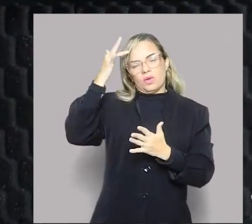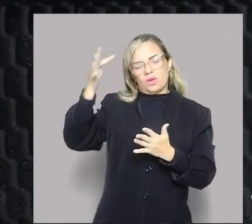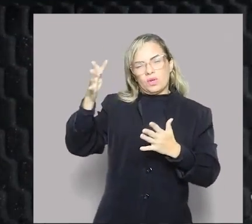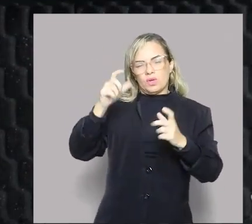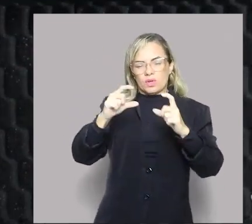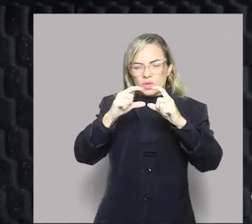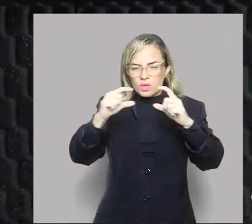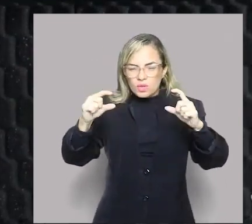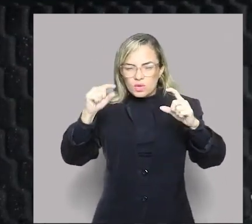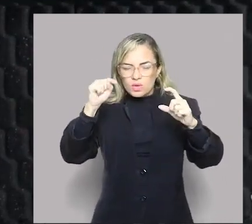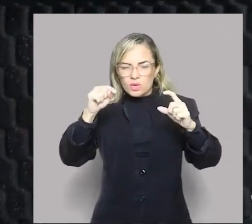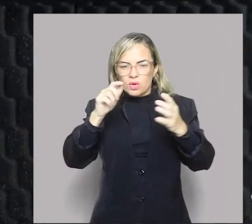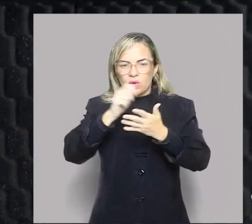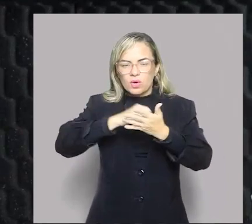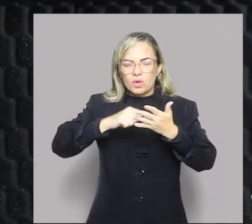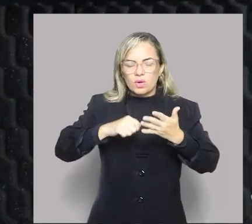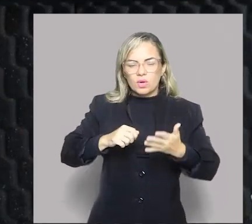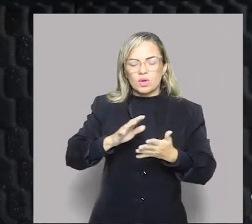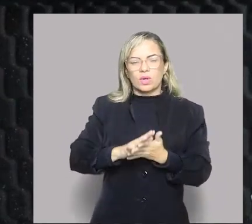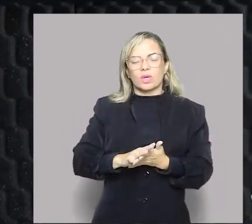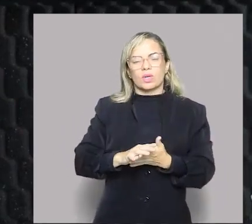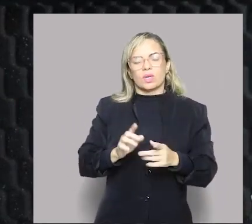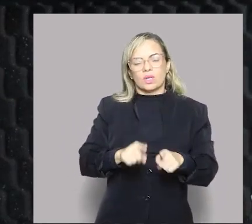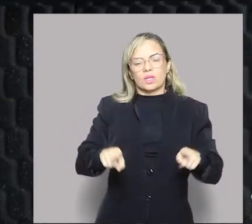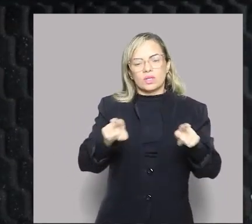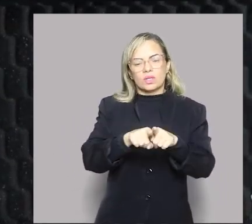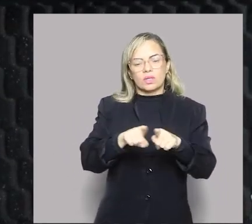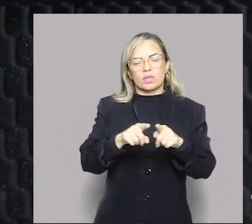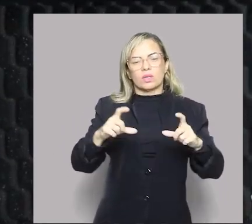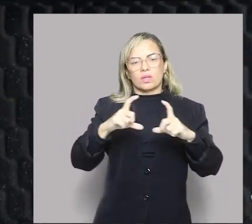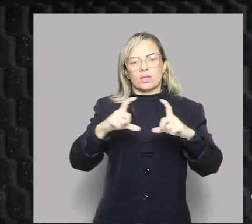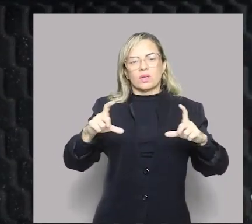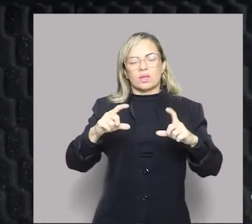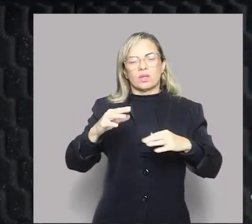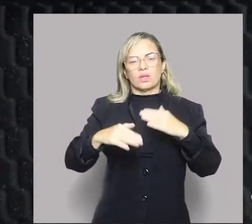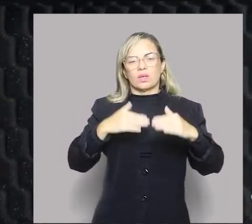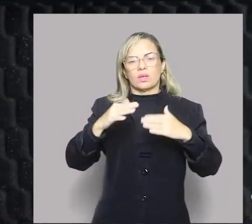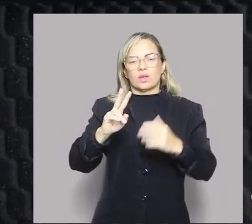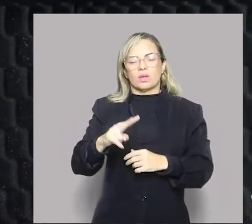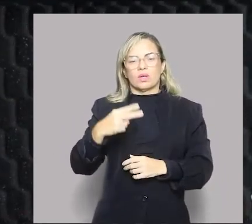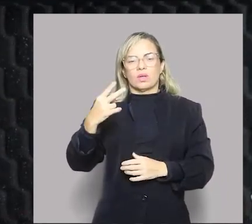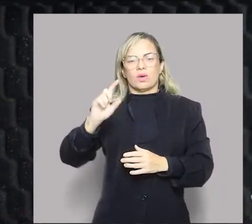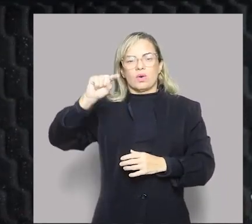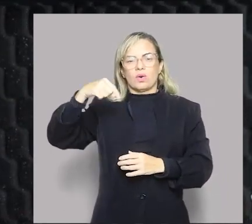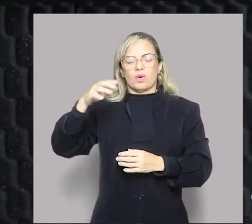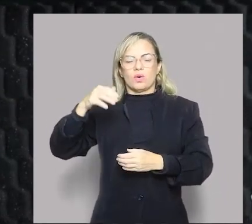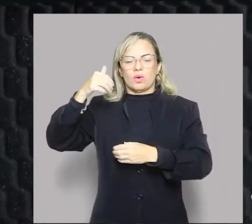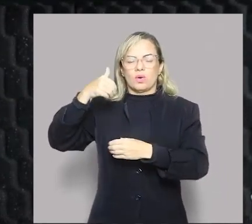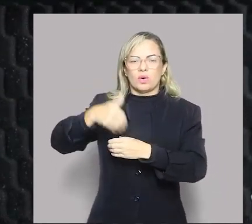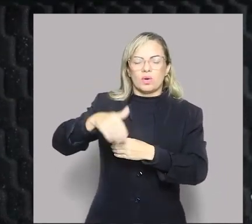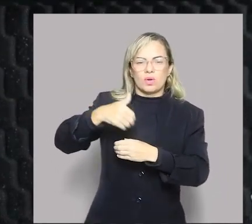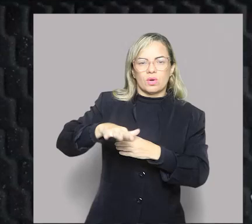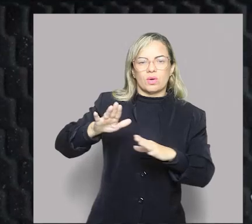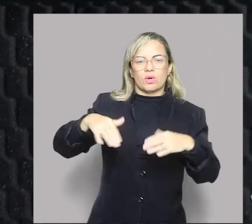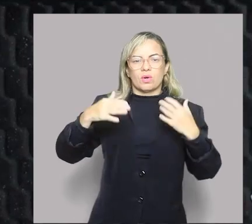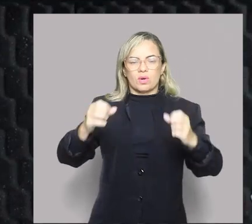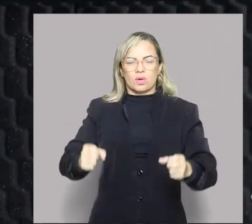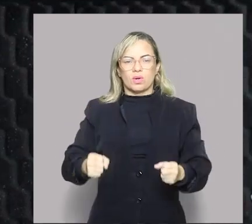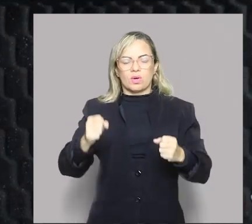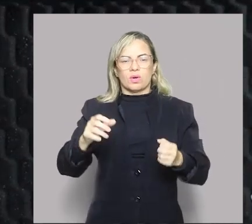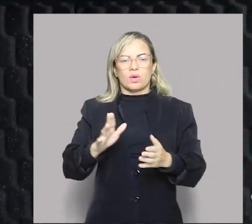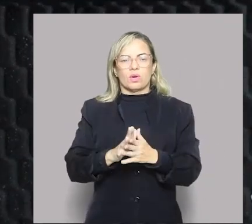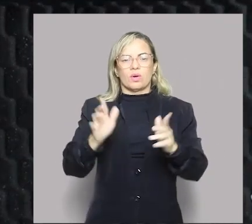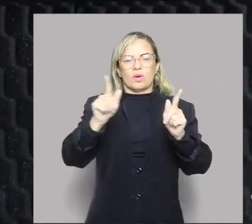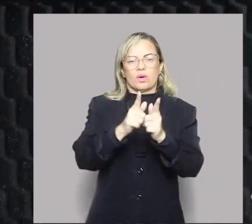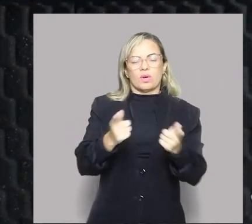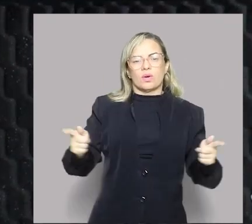No desenvolvimento 2 também, tá? Uma outra dica que você pode também levar em consideração aí é